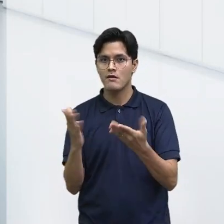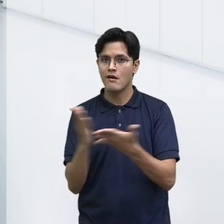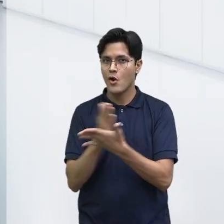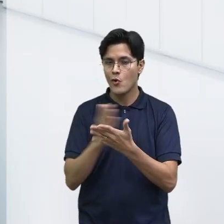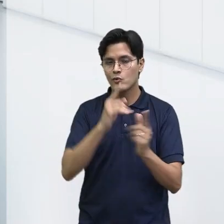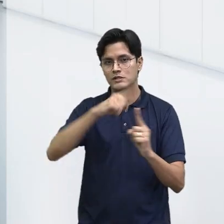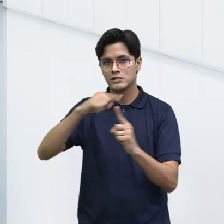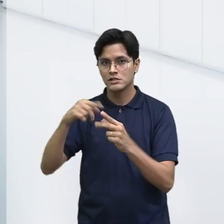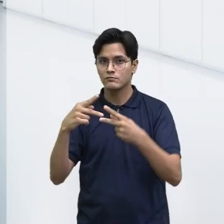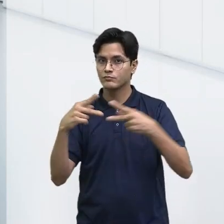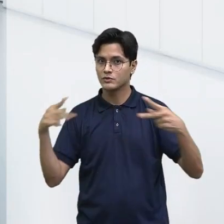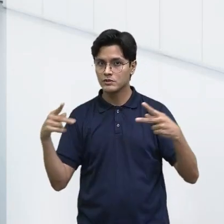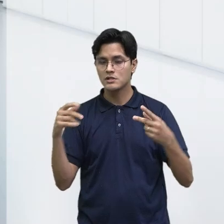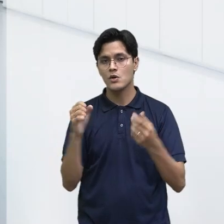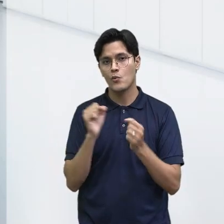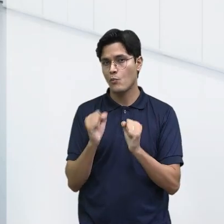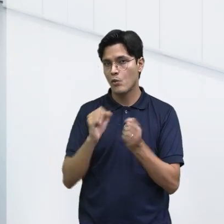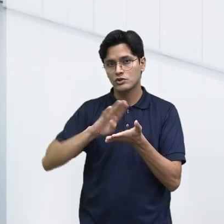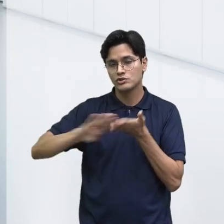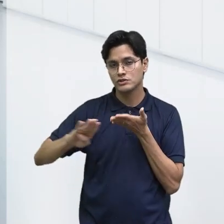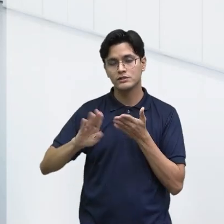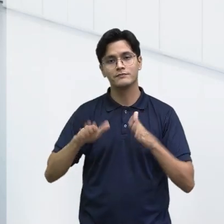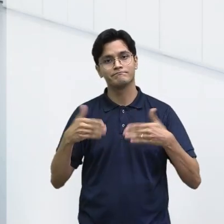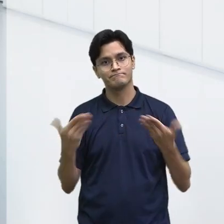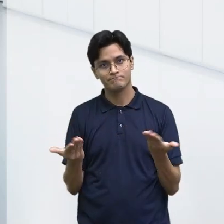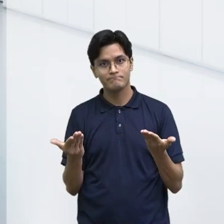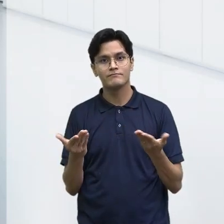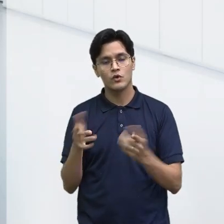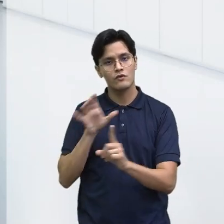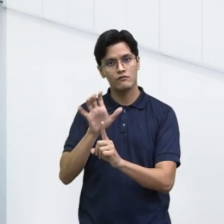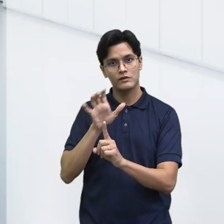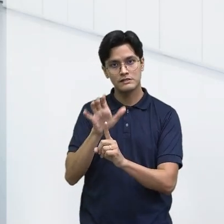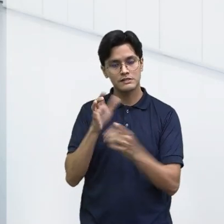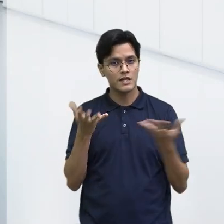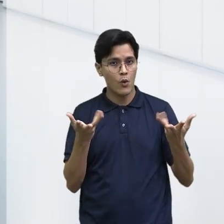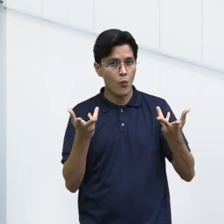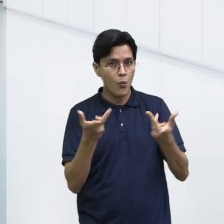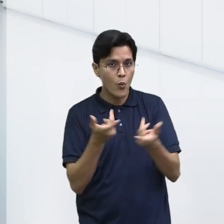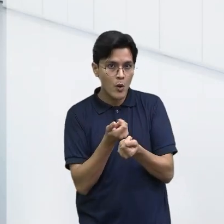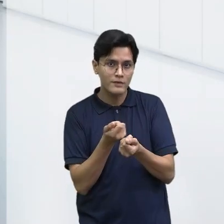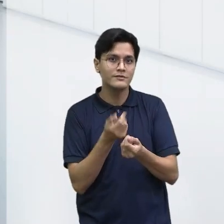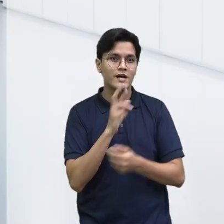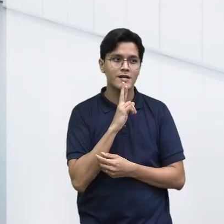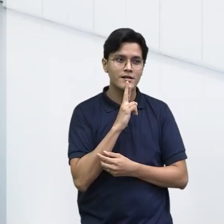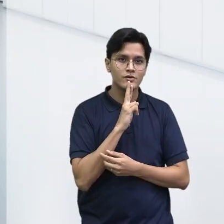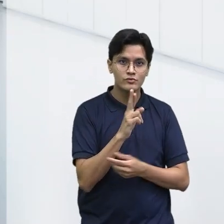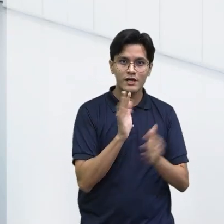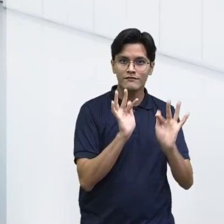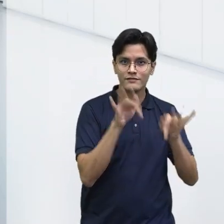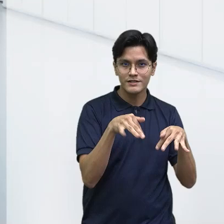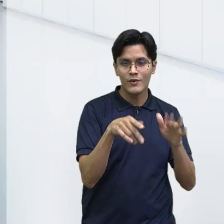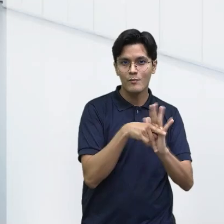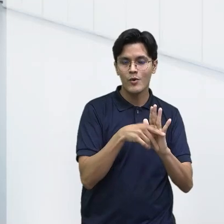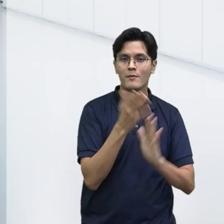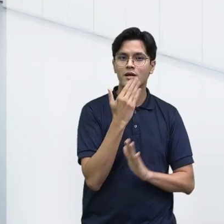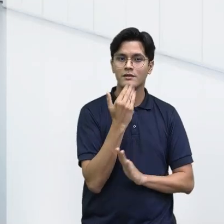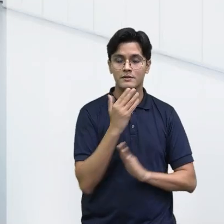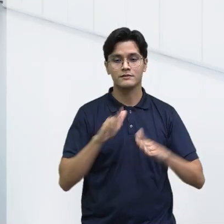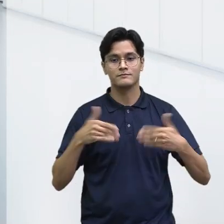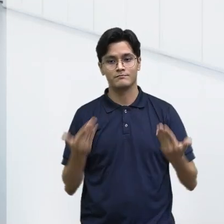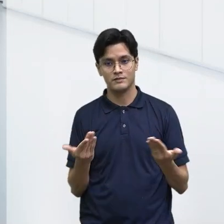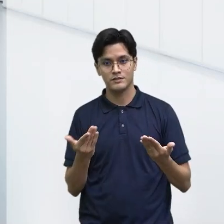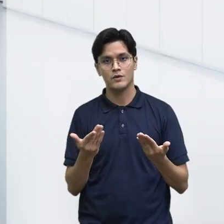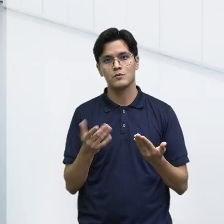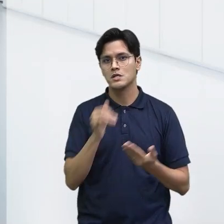e tudo isso acaba interferindo na qualidade final do alimento no sentido das questões sensoriais. Então,